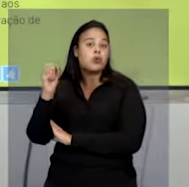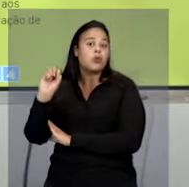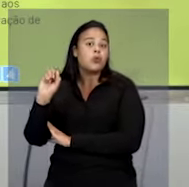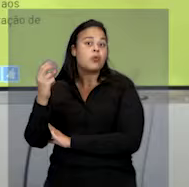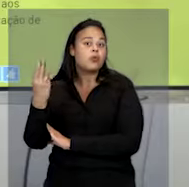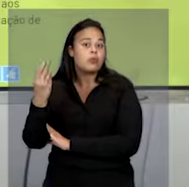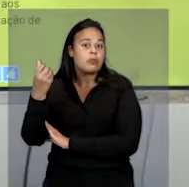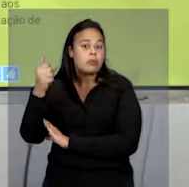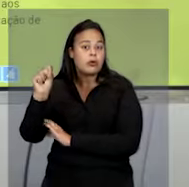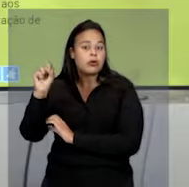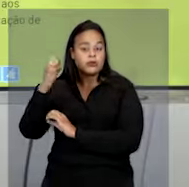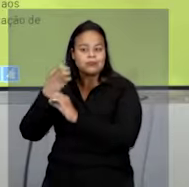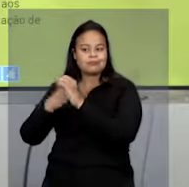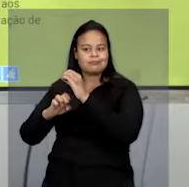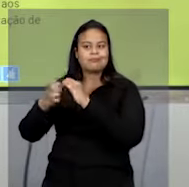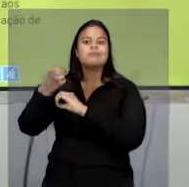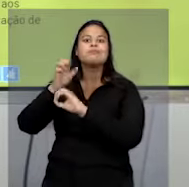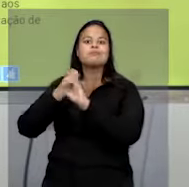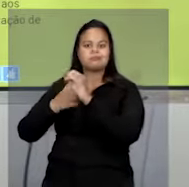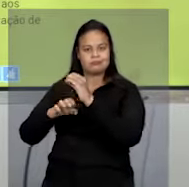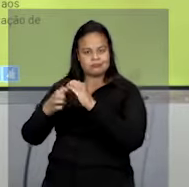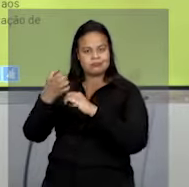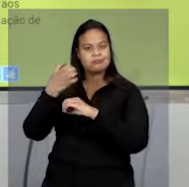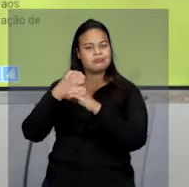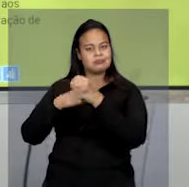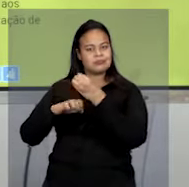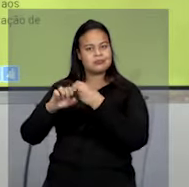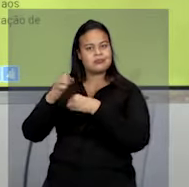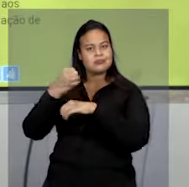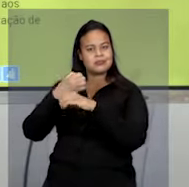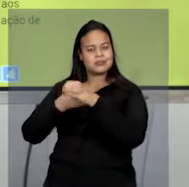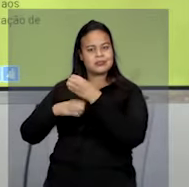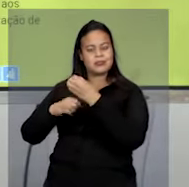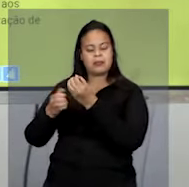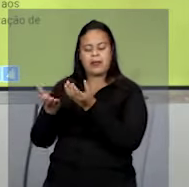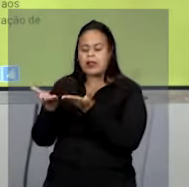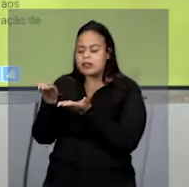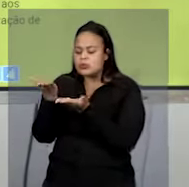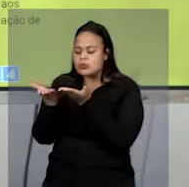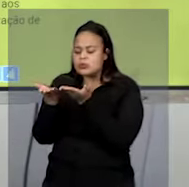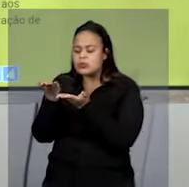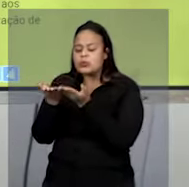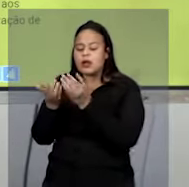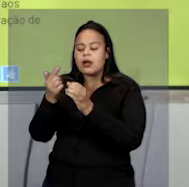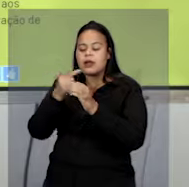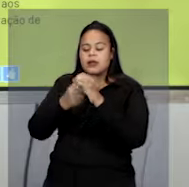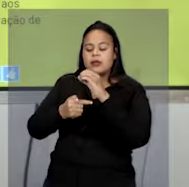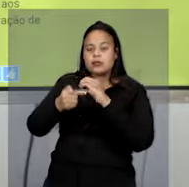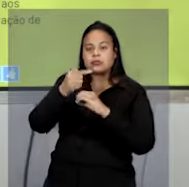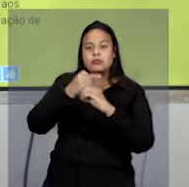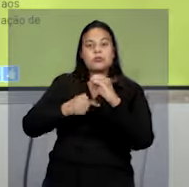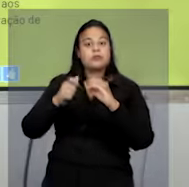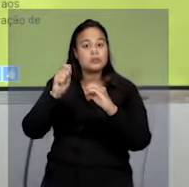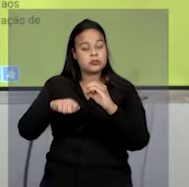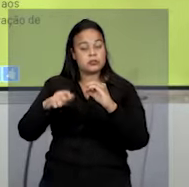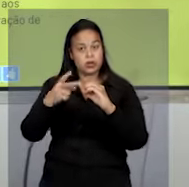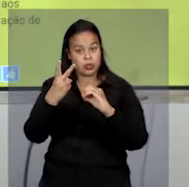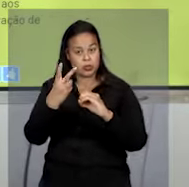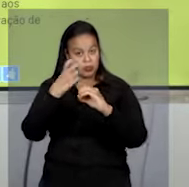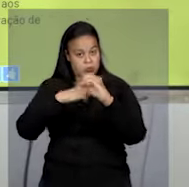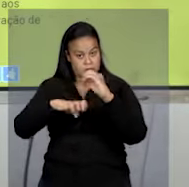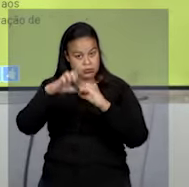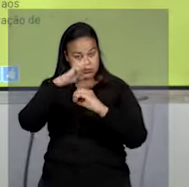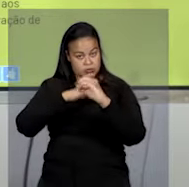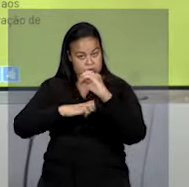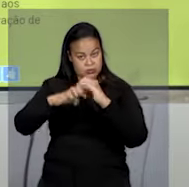Então, nós percebemos que para ser estável, os átomos devem ter 2 elétrons na última camada, se for